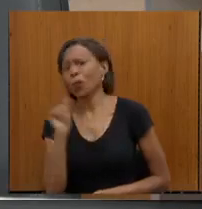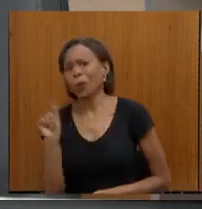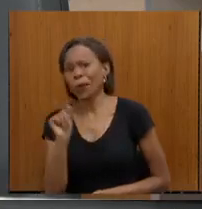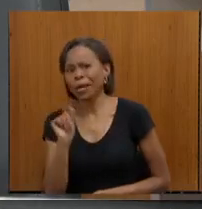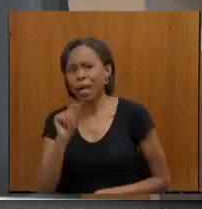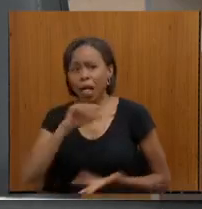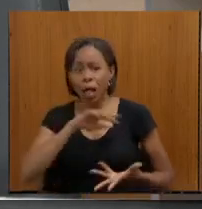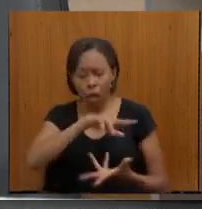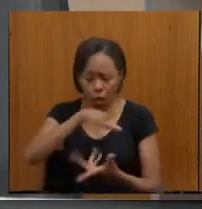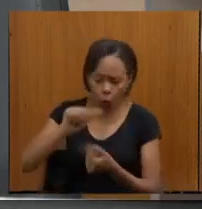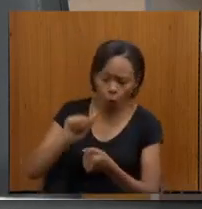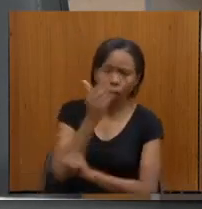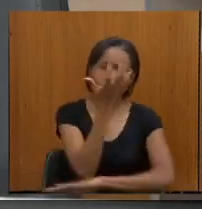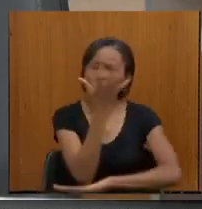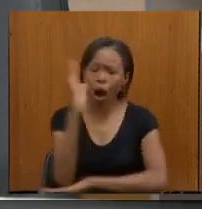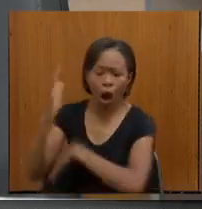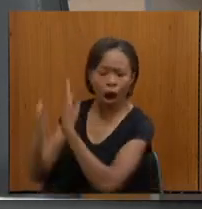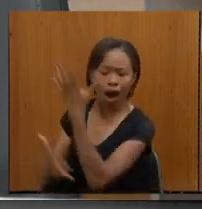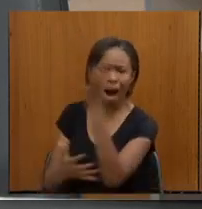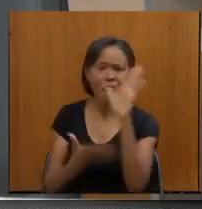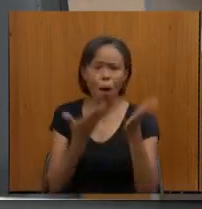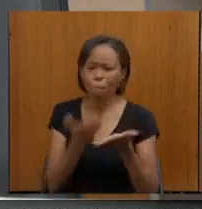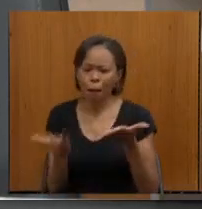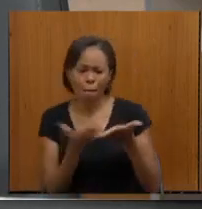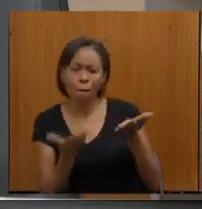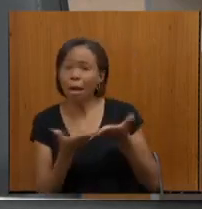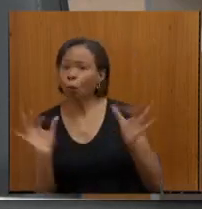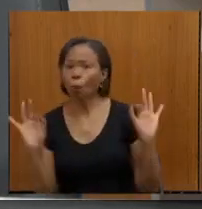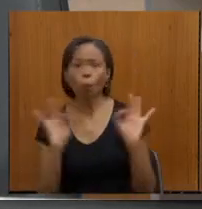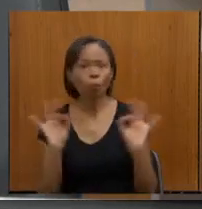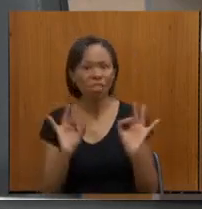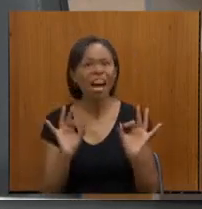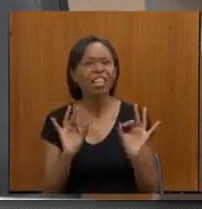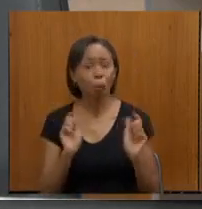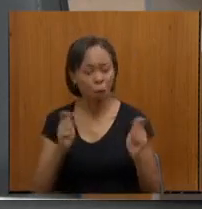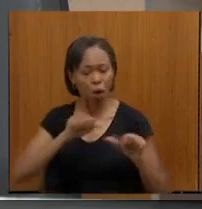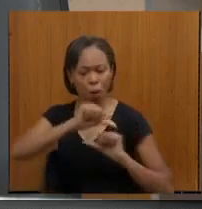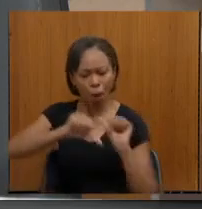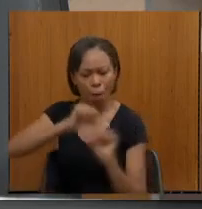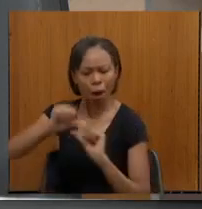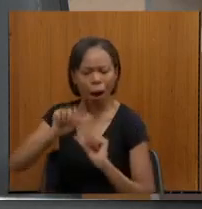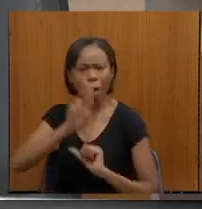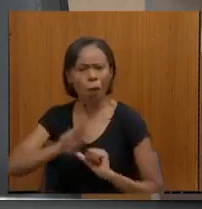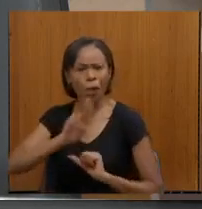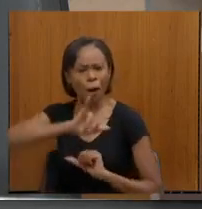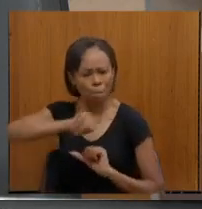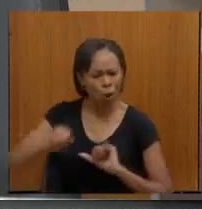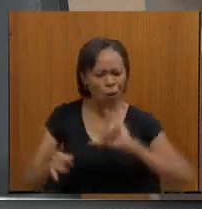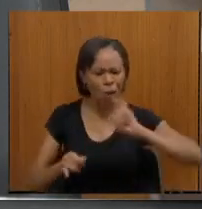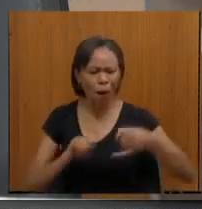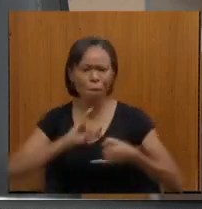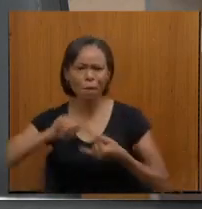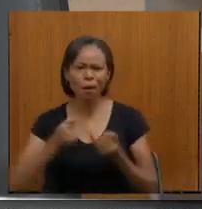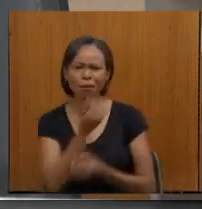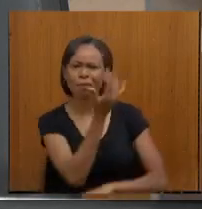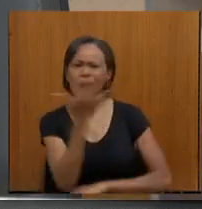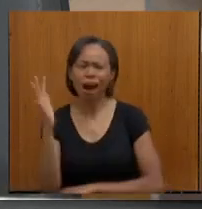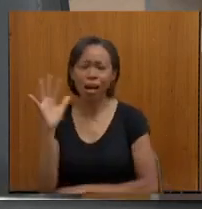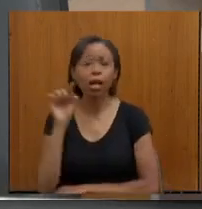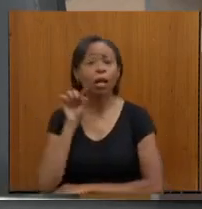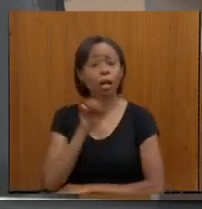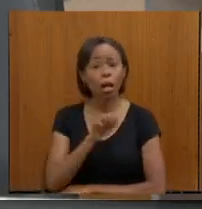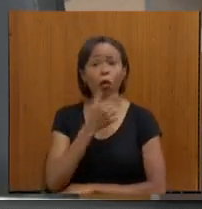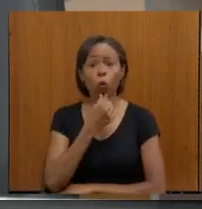perde tudo se transforma foi ele quem cunhou o nome de hidrogênio ao elemento químico número 1 da Tabela Periódica